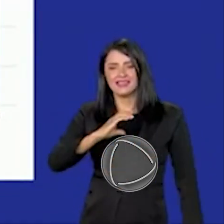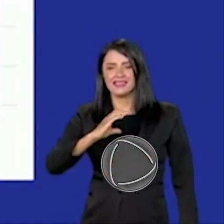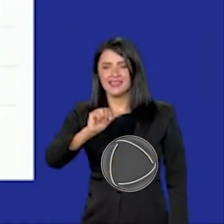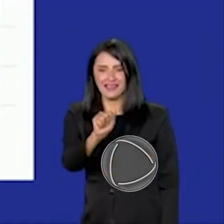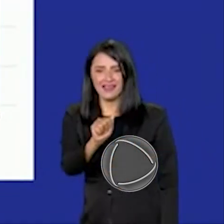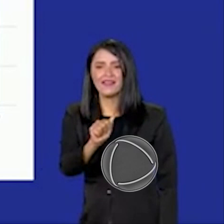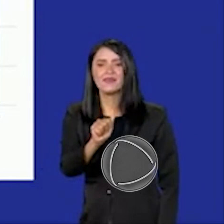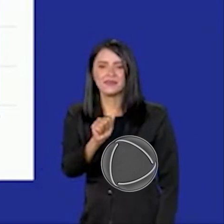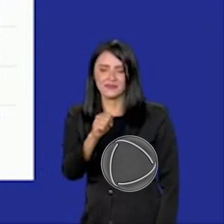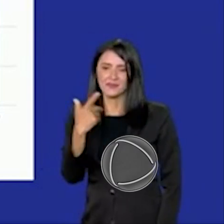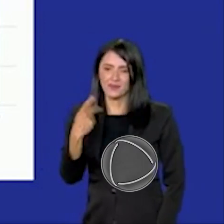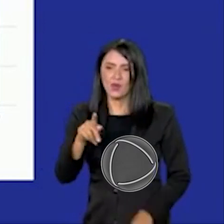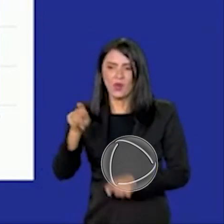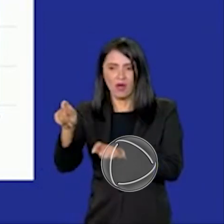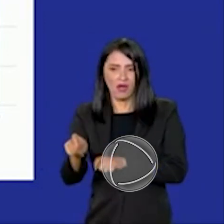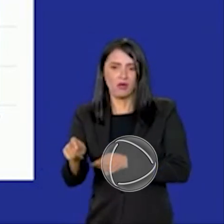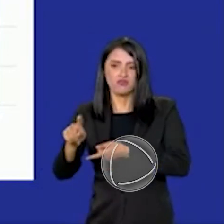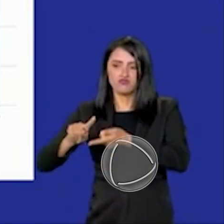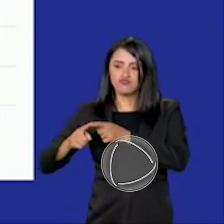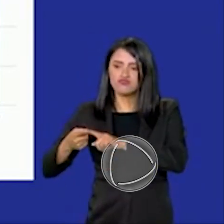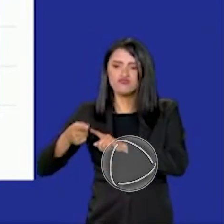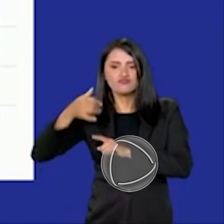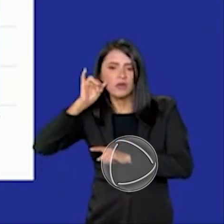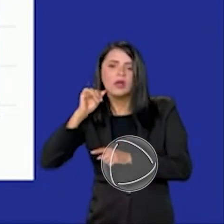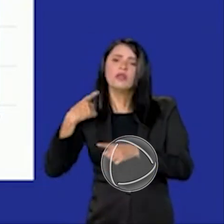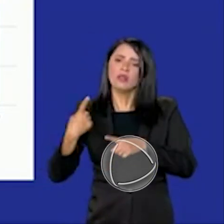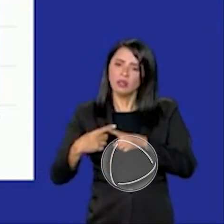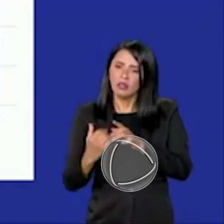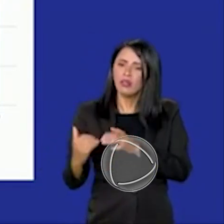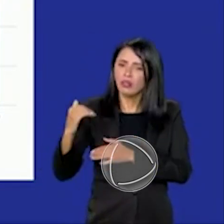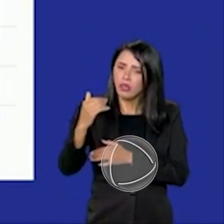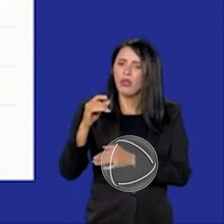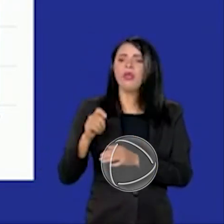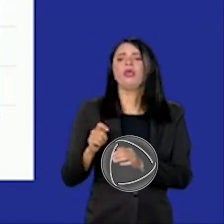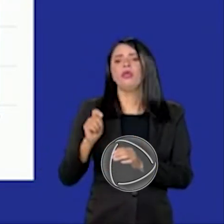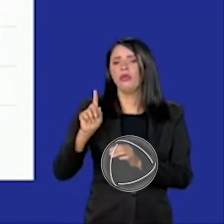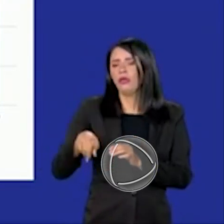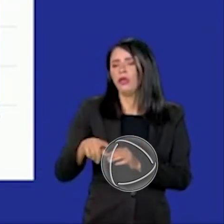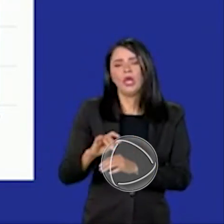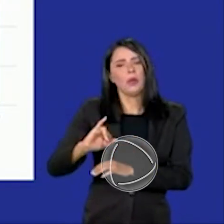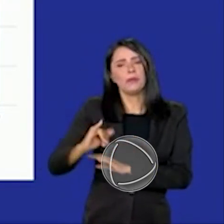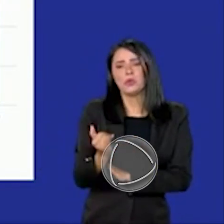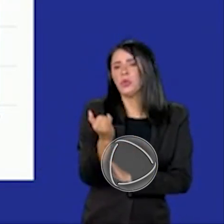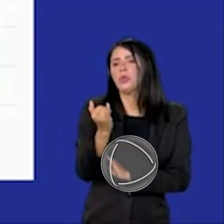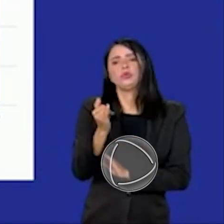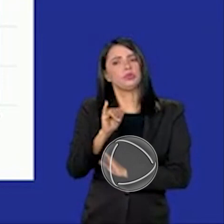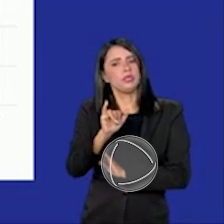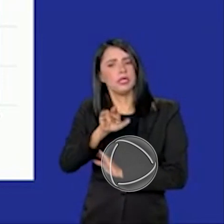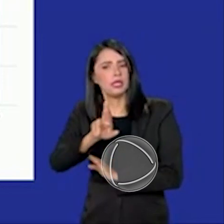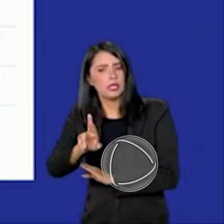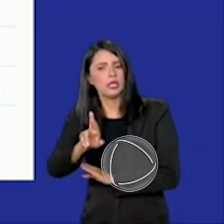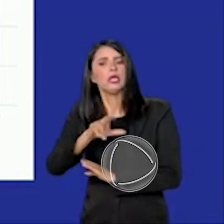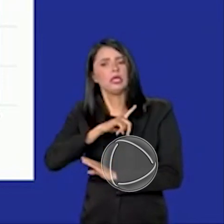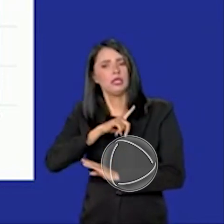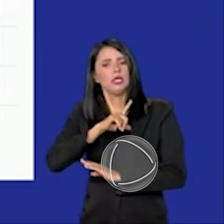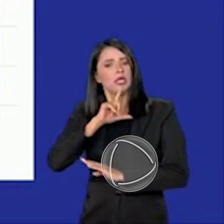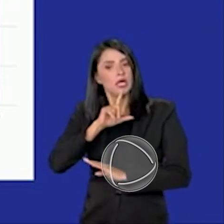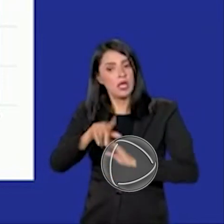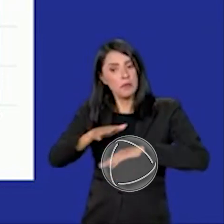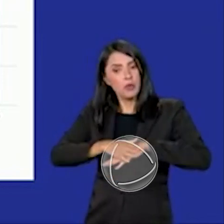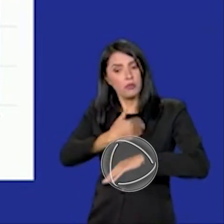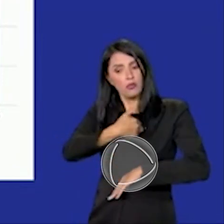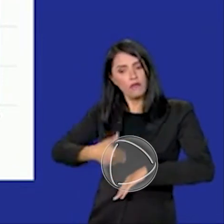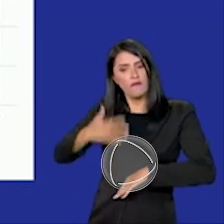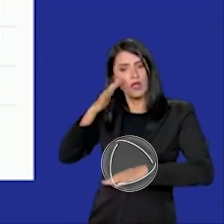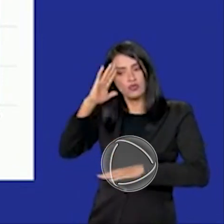da Letra de Crédito do Agronegócio, porque tem insubstenção de imposto de renda e tem direcionamento obrigatório do governo